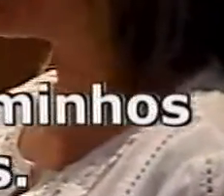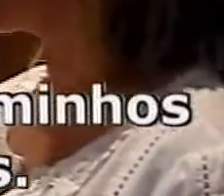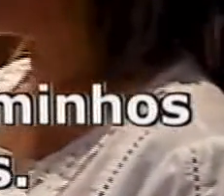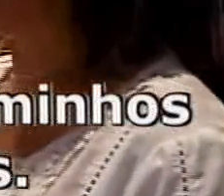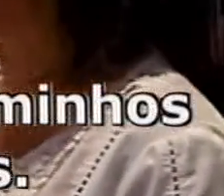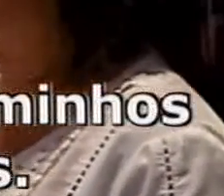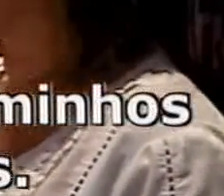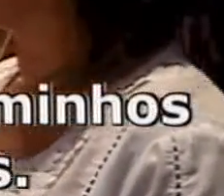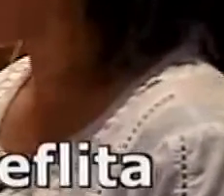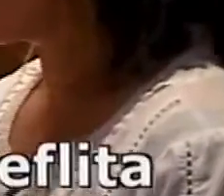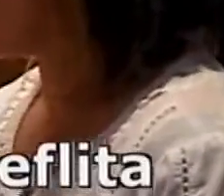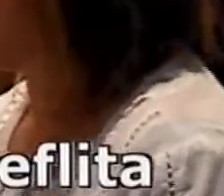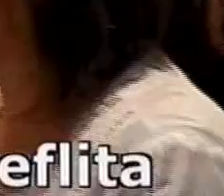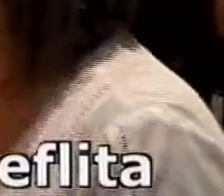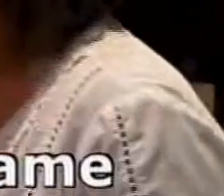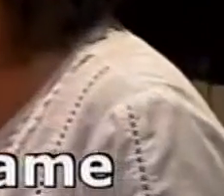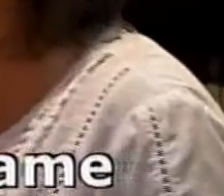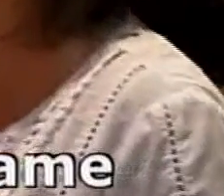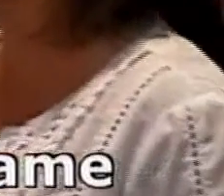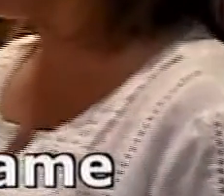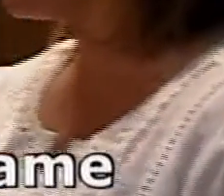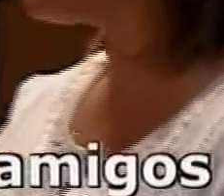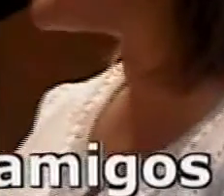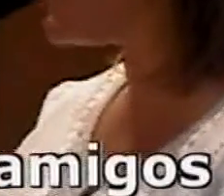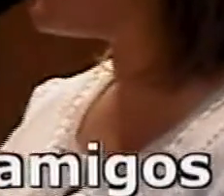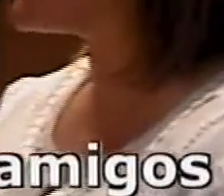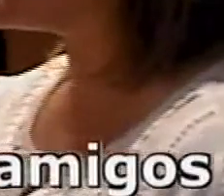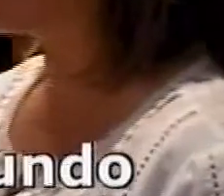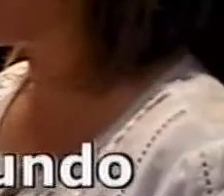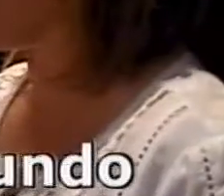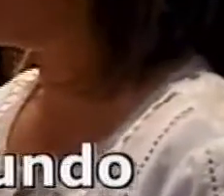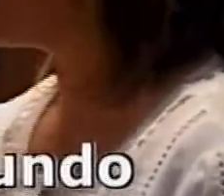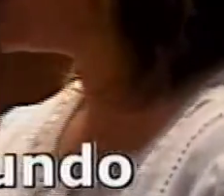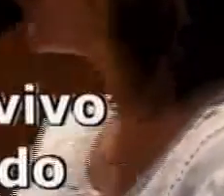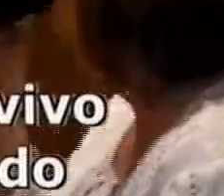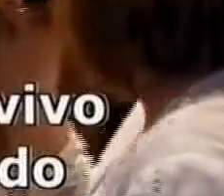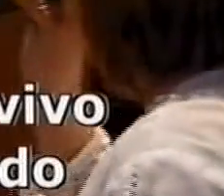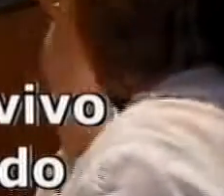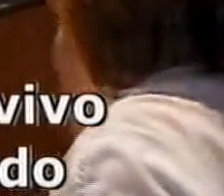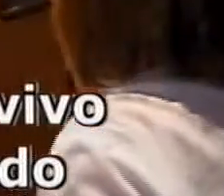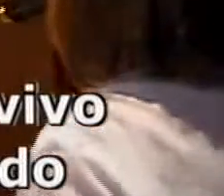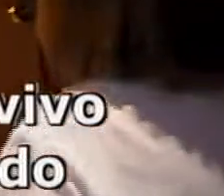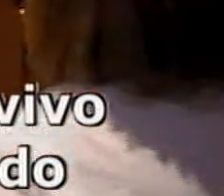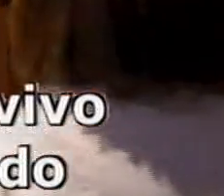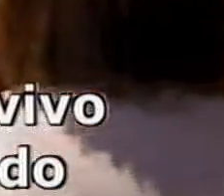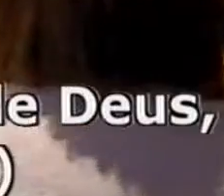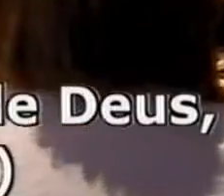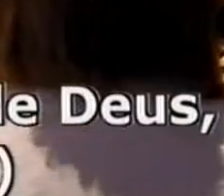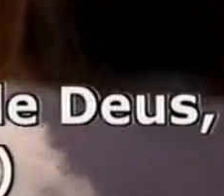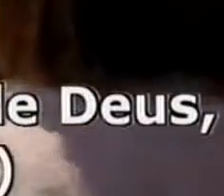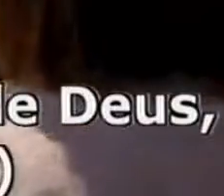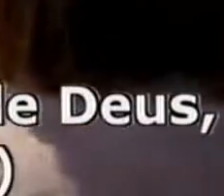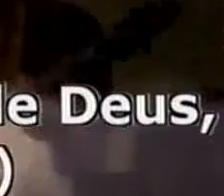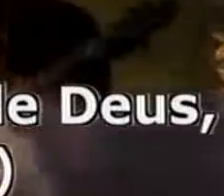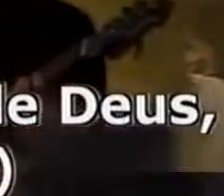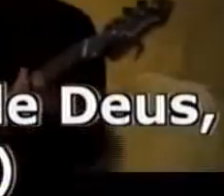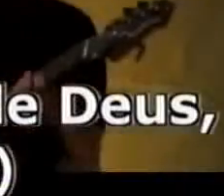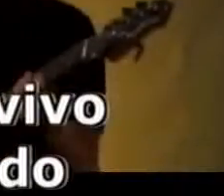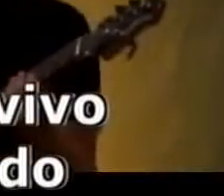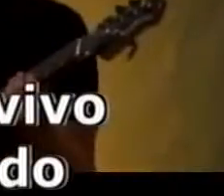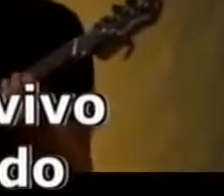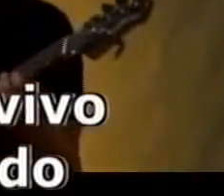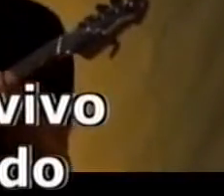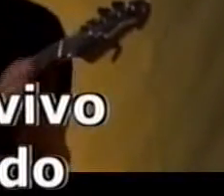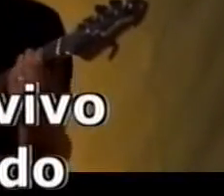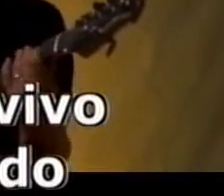caminhos, mas os caminhos teus. Eu reflito e proclamo aos amigos ao mundo que só vive segundo a vontade de